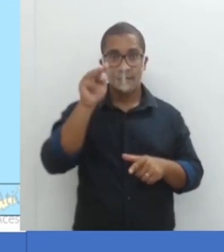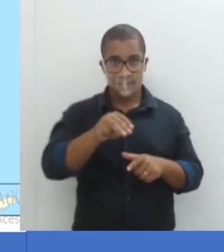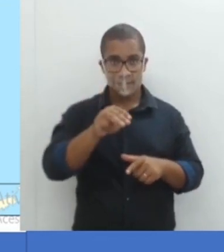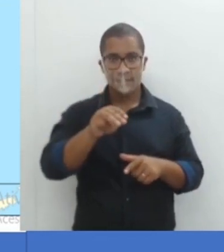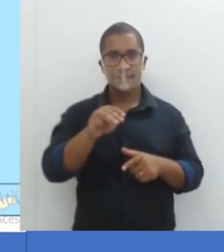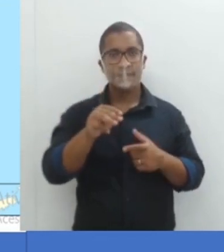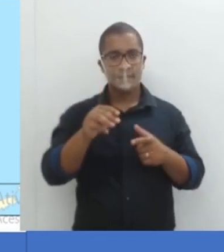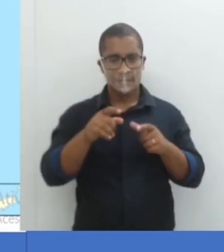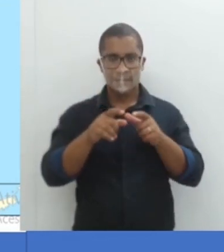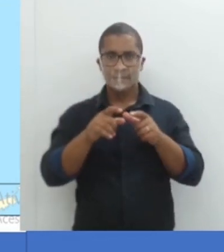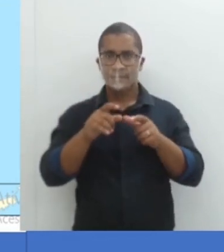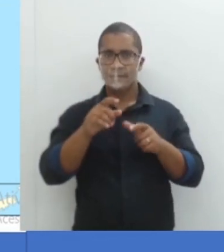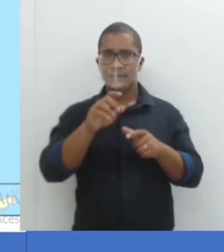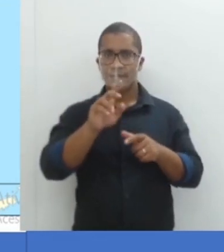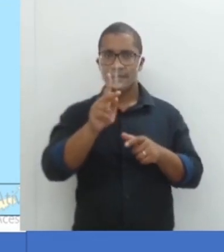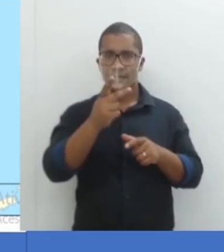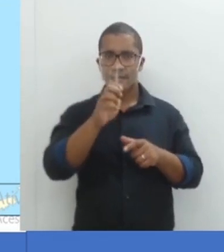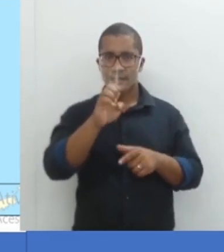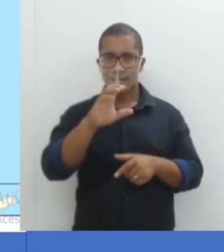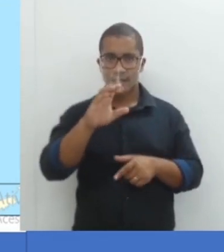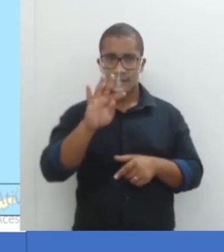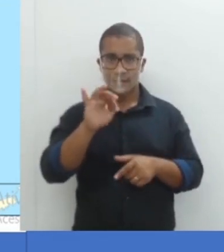hectares, né,